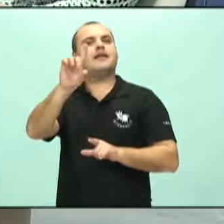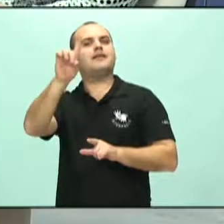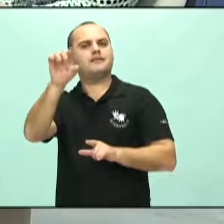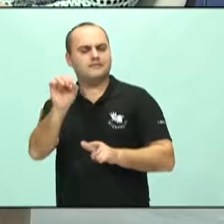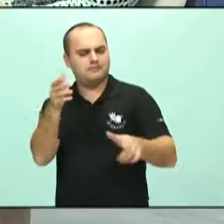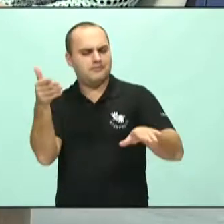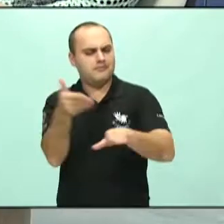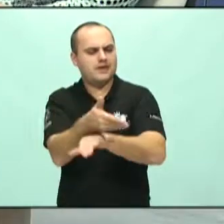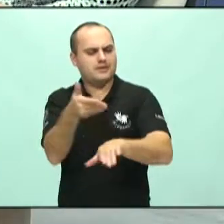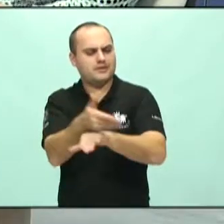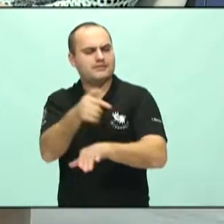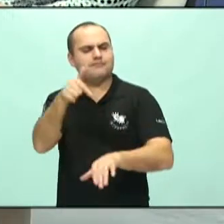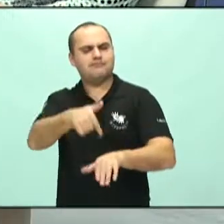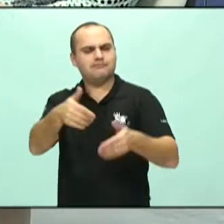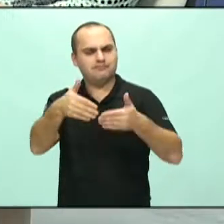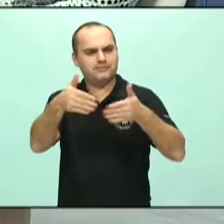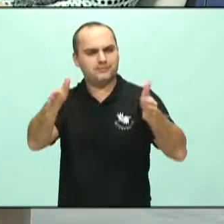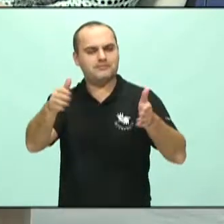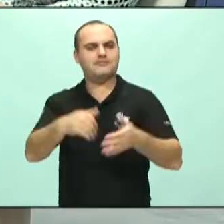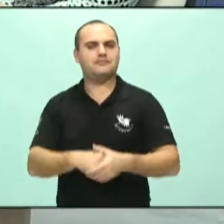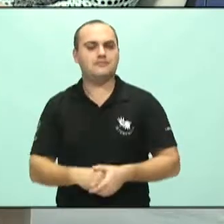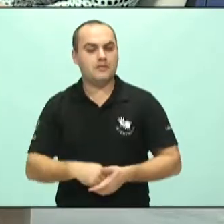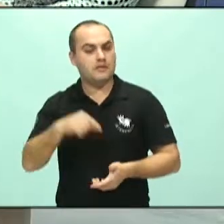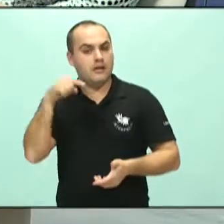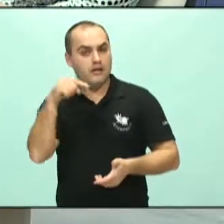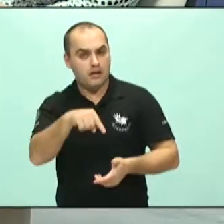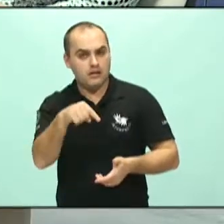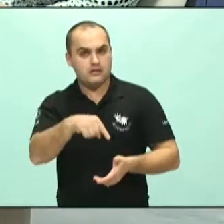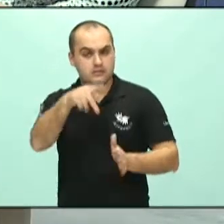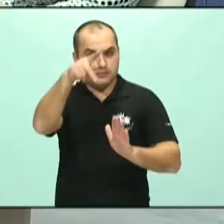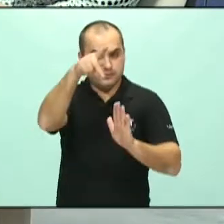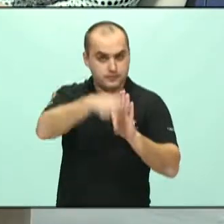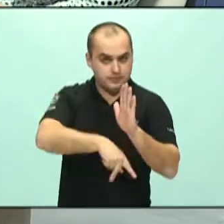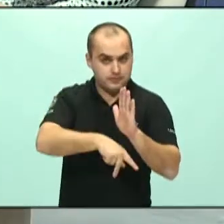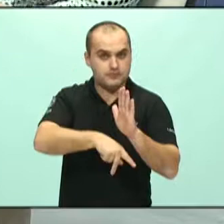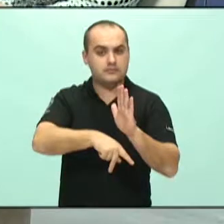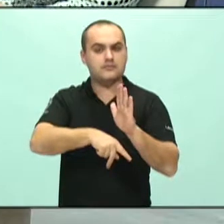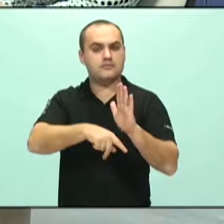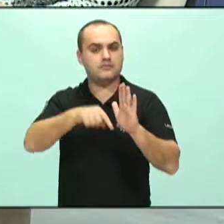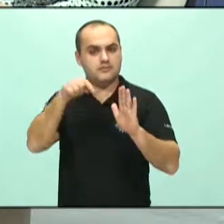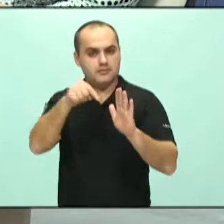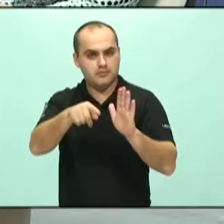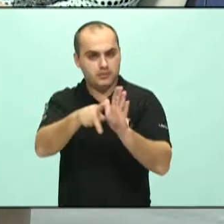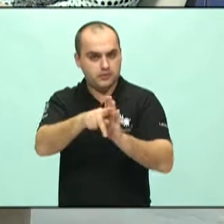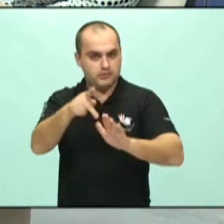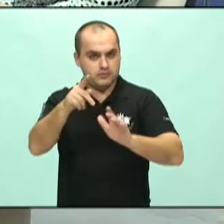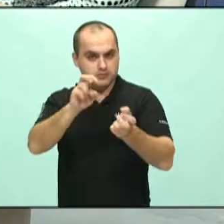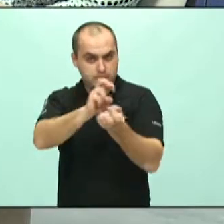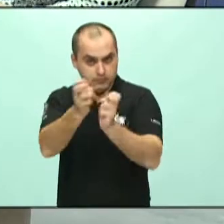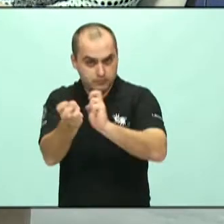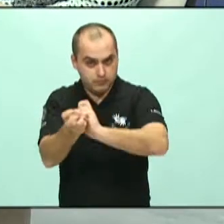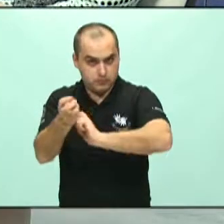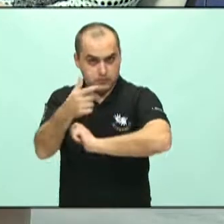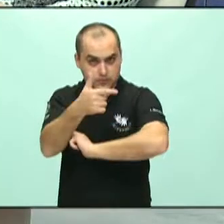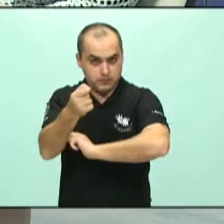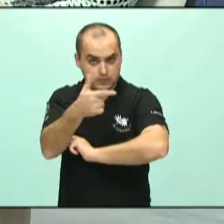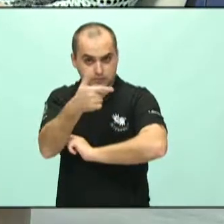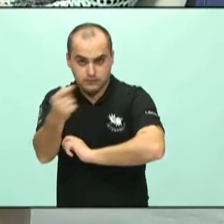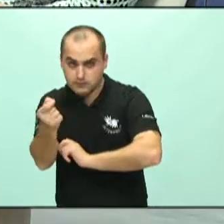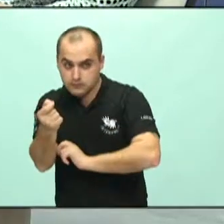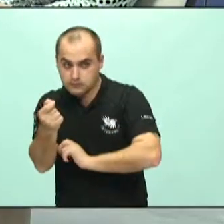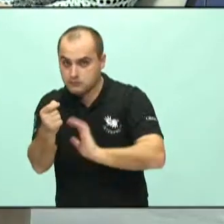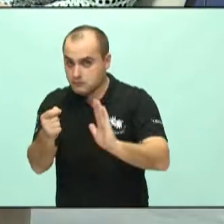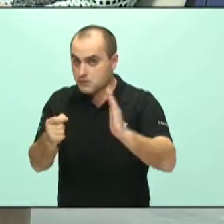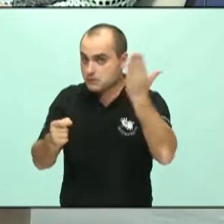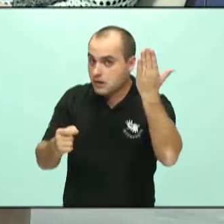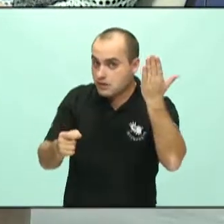Câmara Aberta. E esse programa, esse projeto Capoeira Pedagógica para 2020 em Itajaí vai acontecer? A